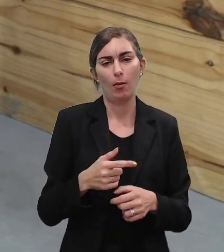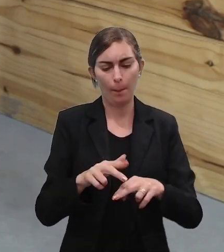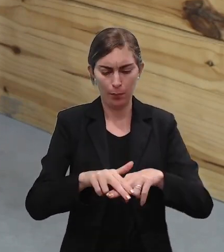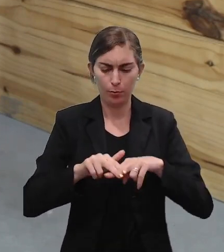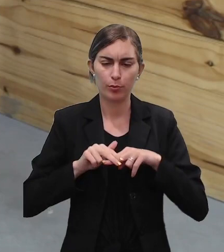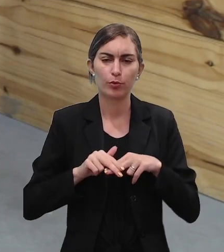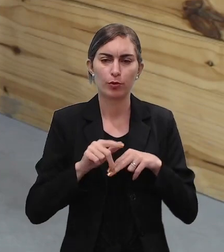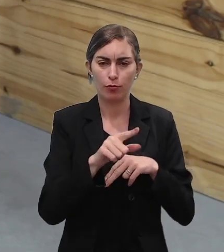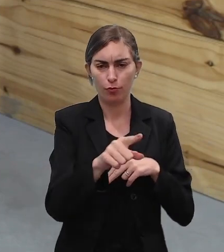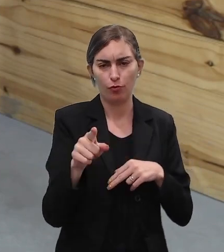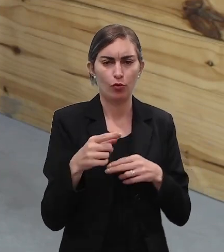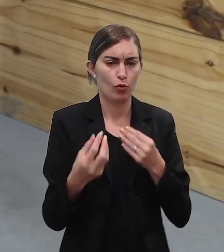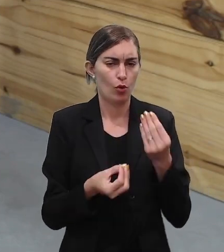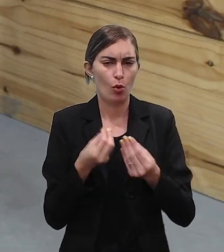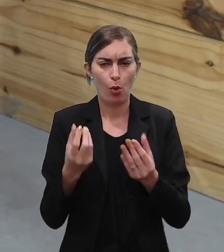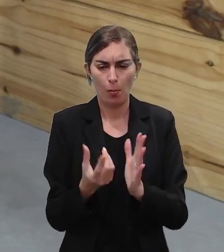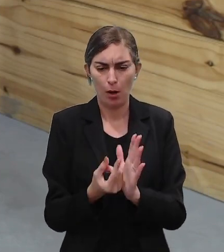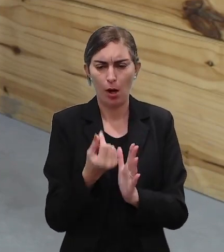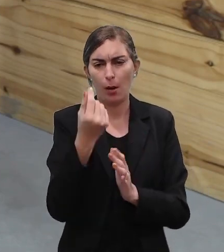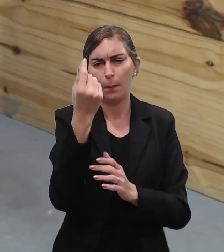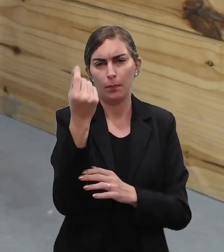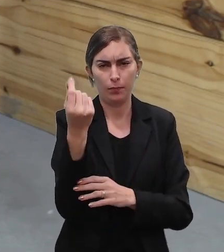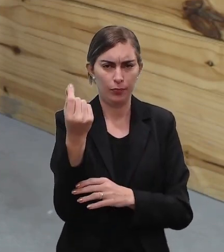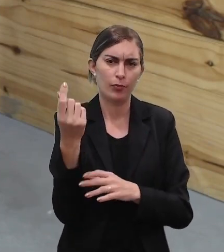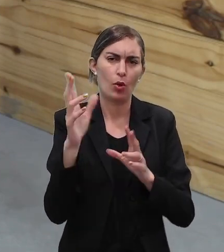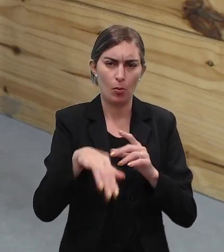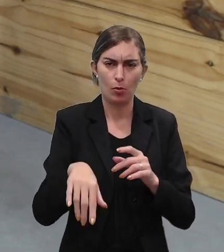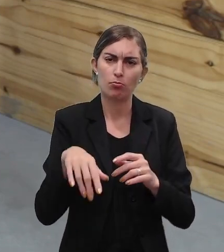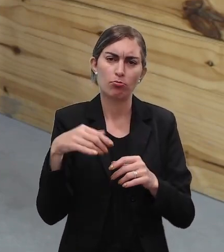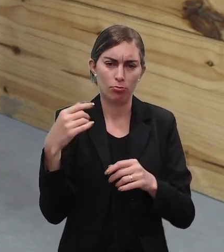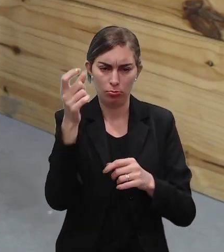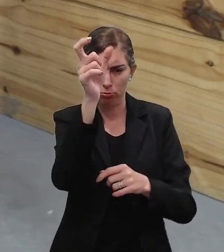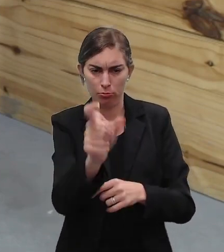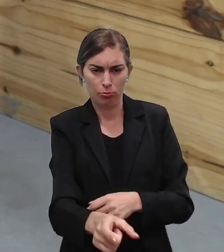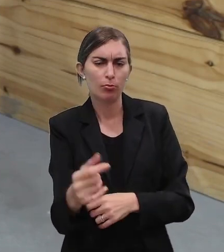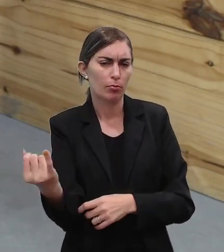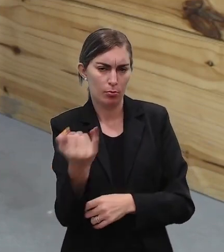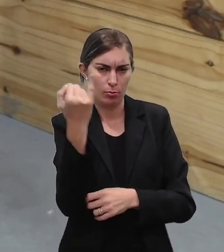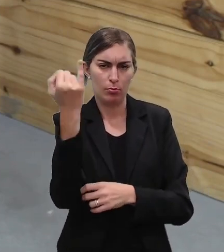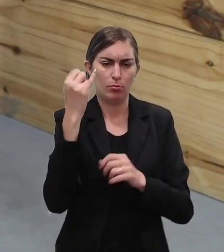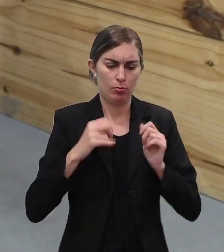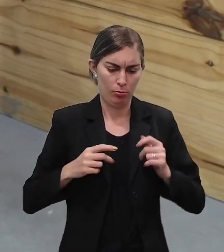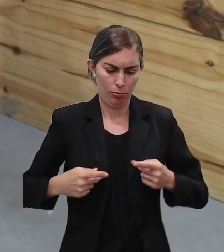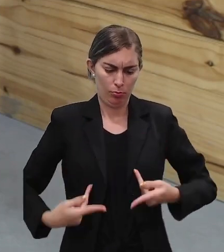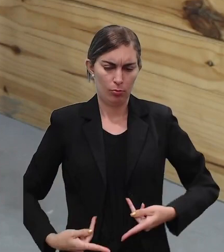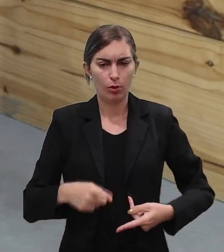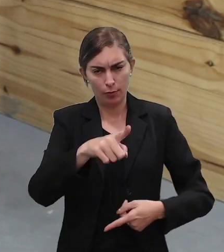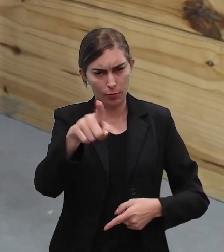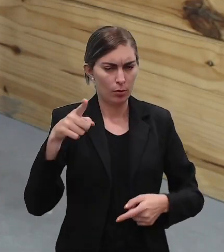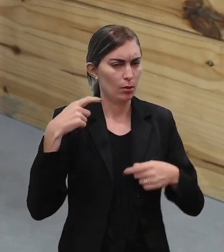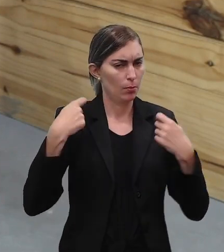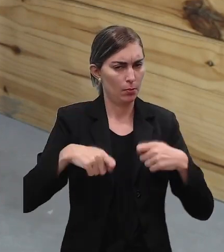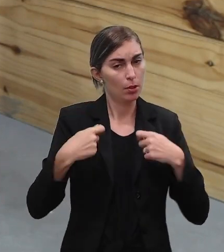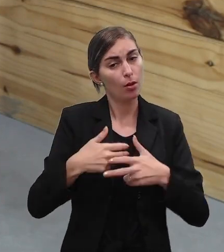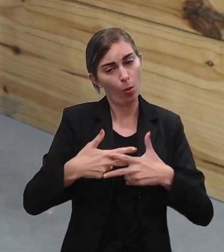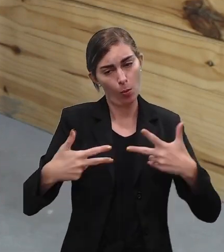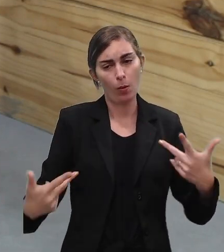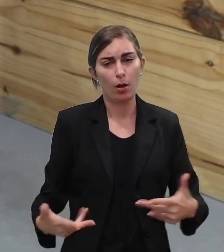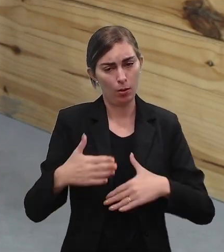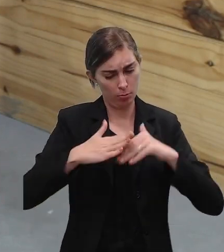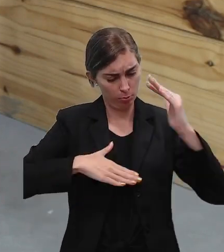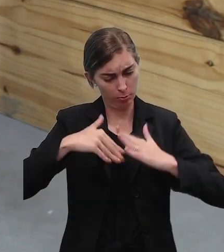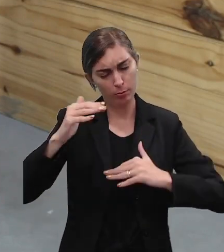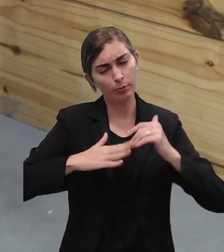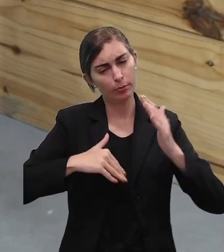isso você, como capital humano, que é o ponto mais importante da organização, você precisa também ser qualificado. E aí eu